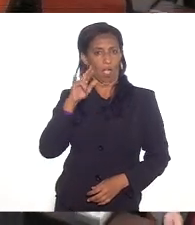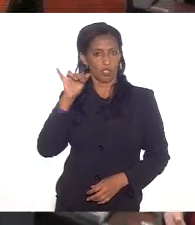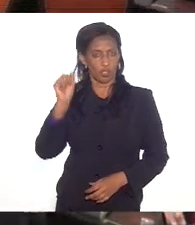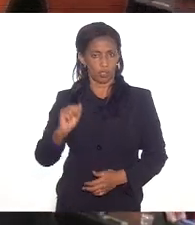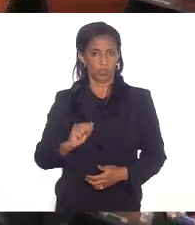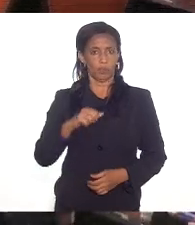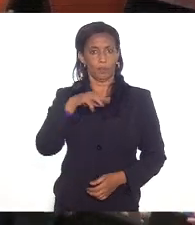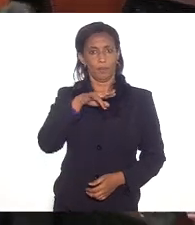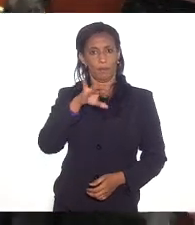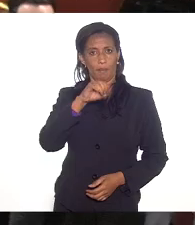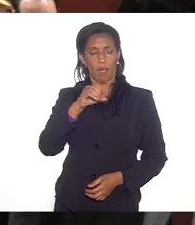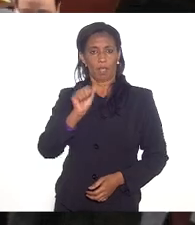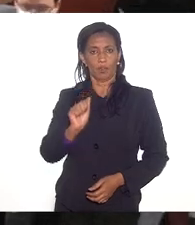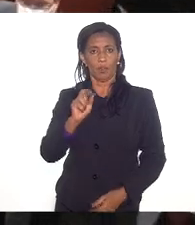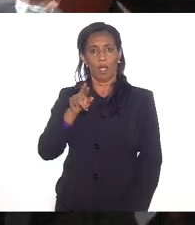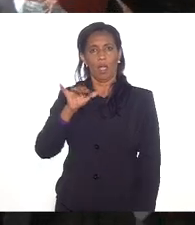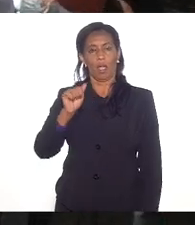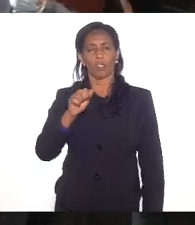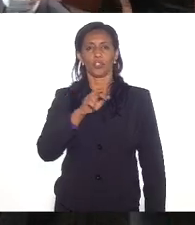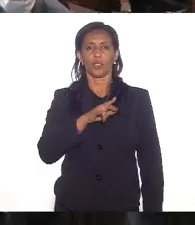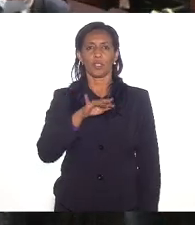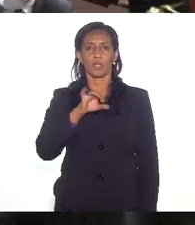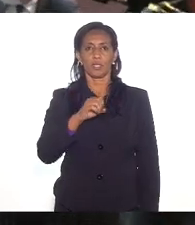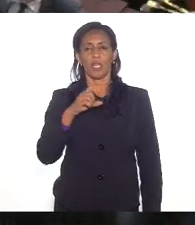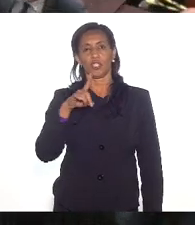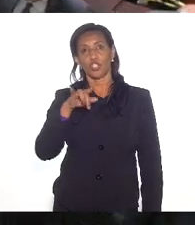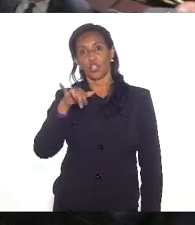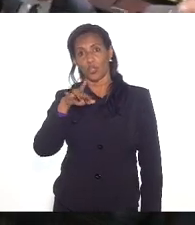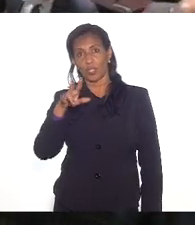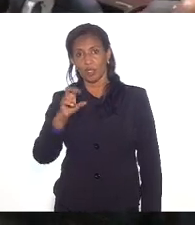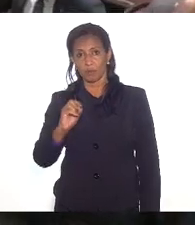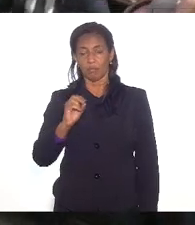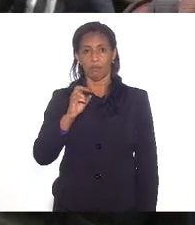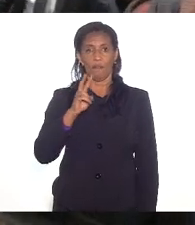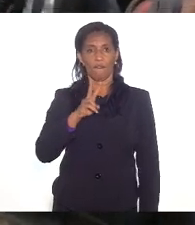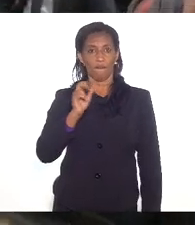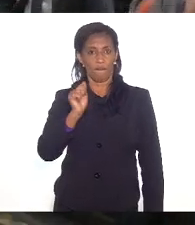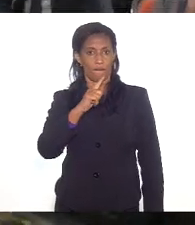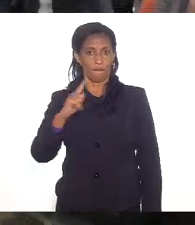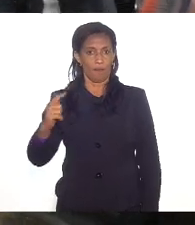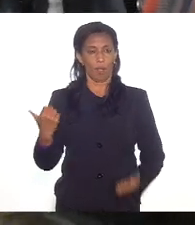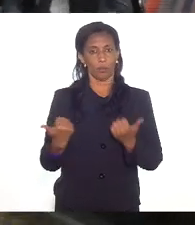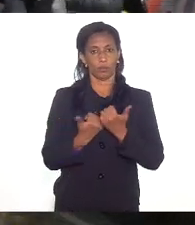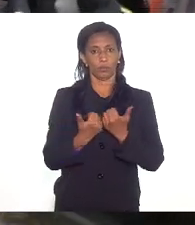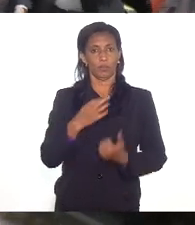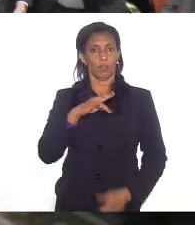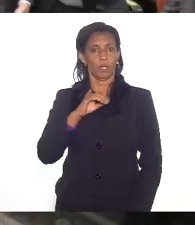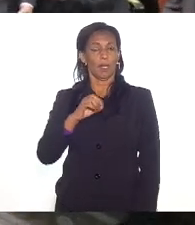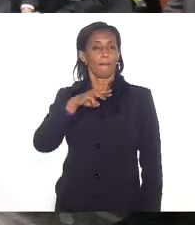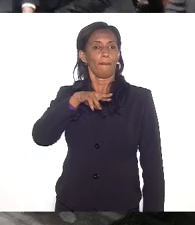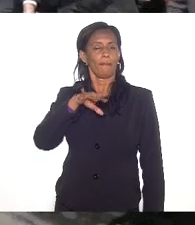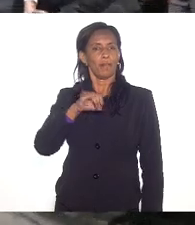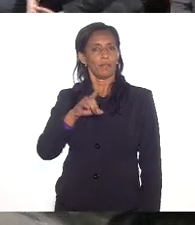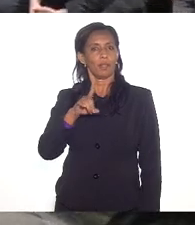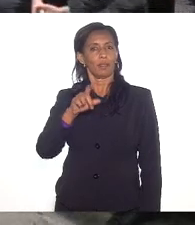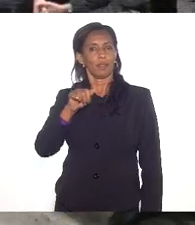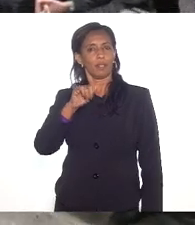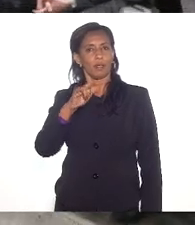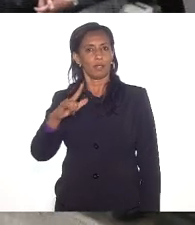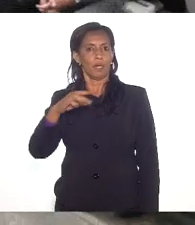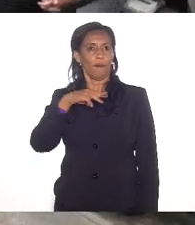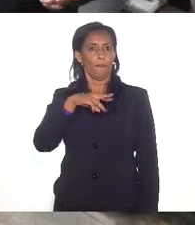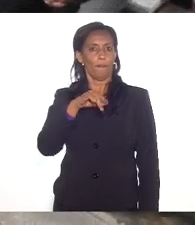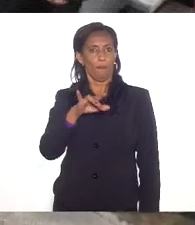Márcio canela attila Nunes Sérgio Fernandes de Oliveira Lins volto Ceasa Subtenente Bernardo Marcelo Dino danniel librelon